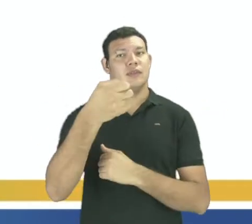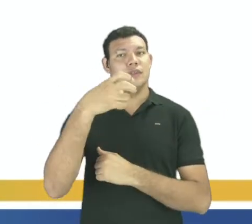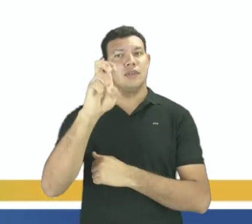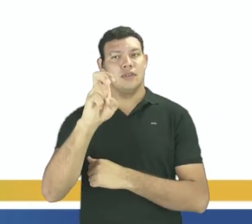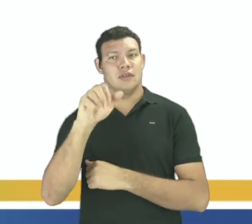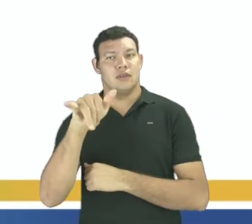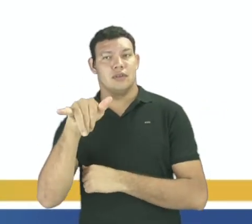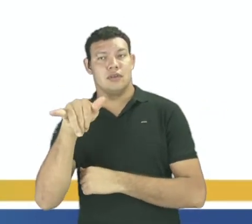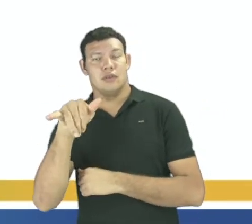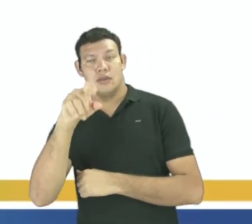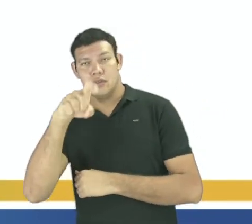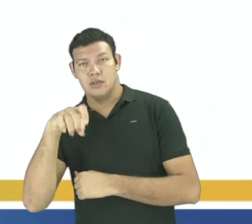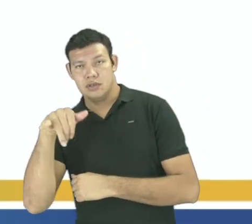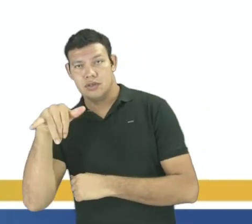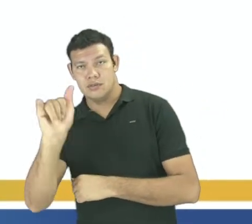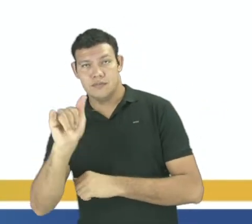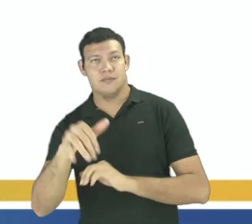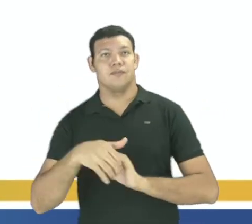15xy,